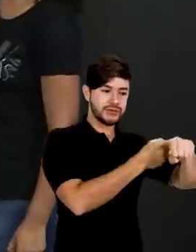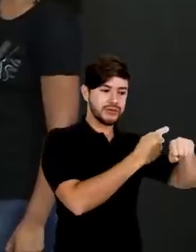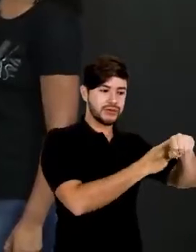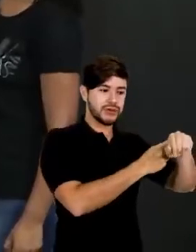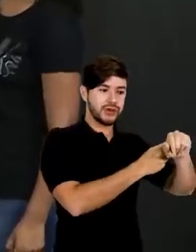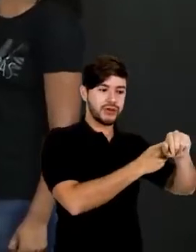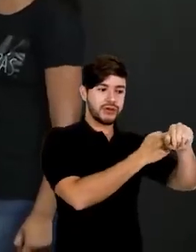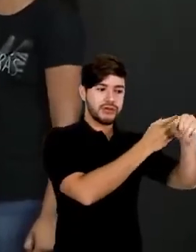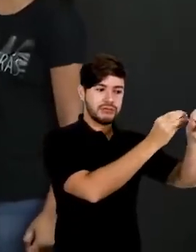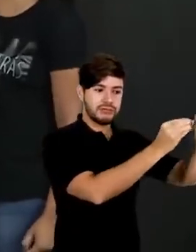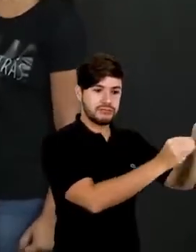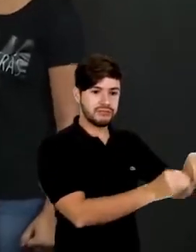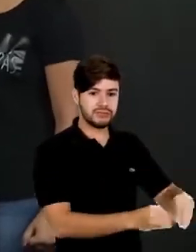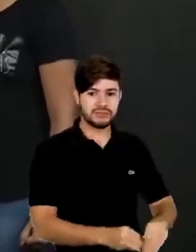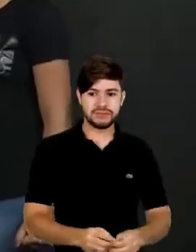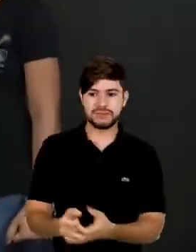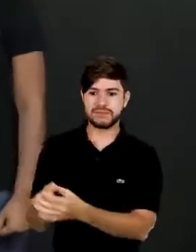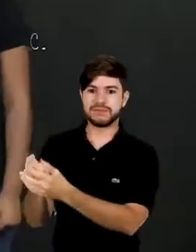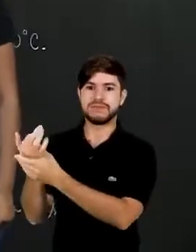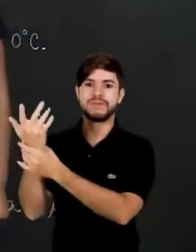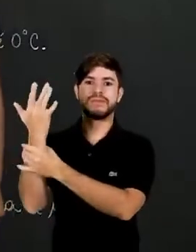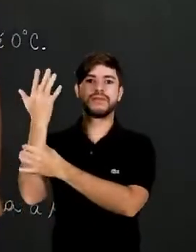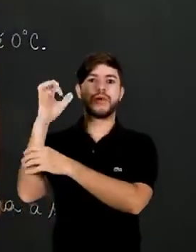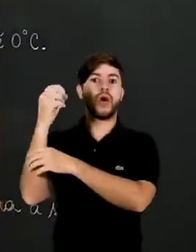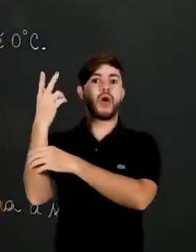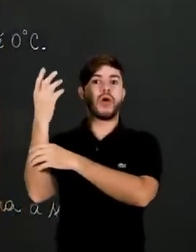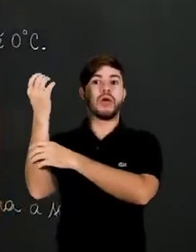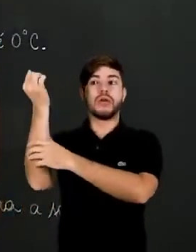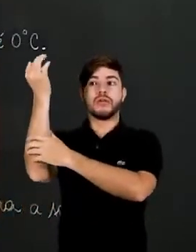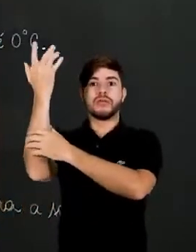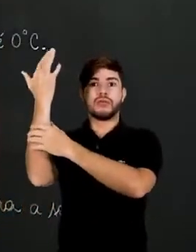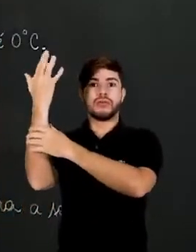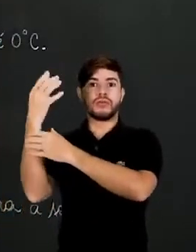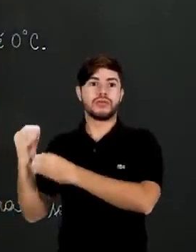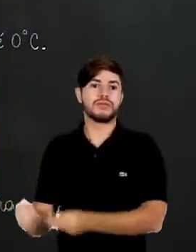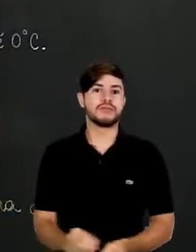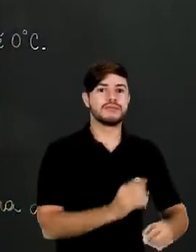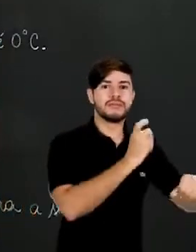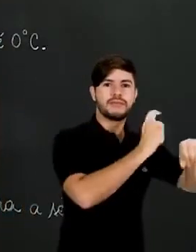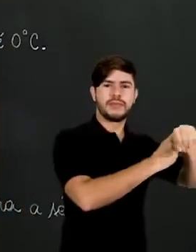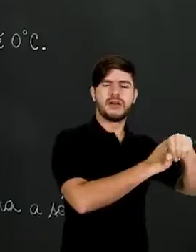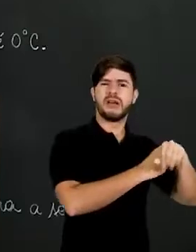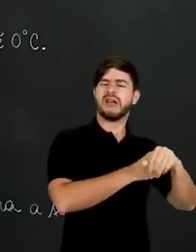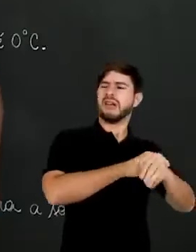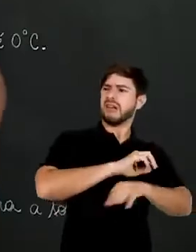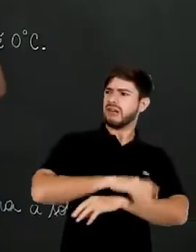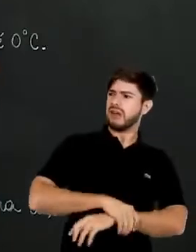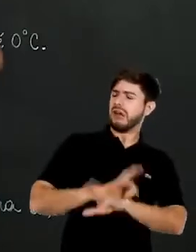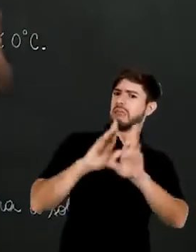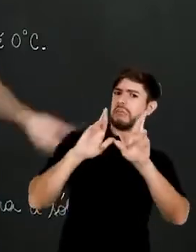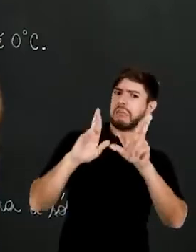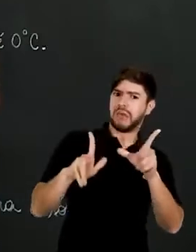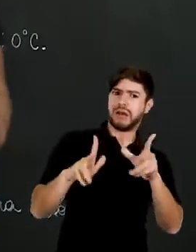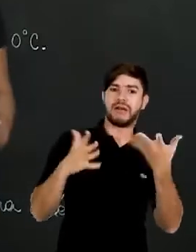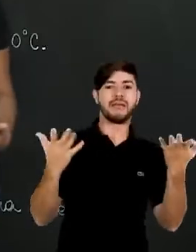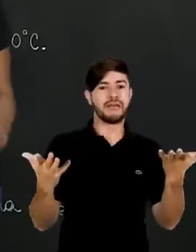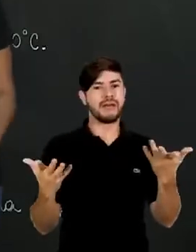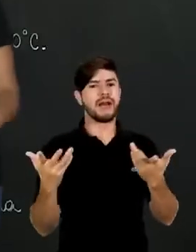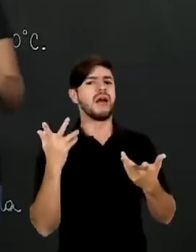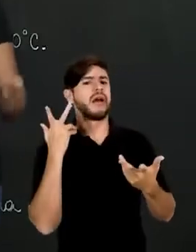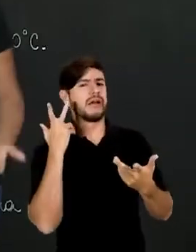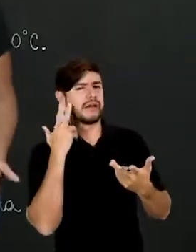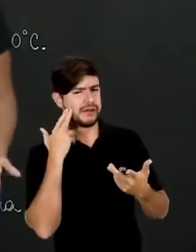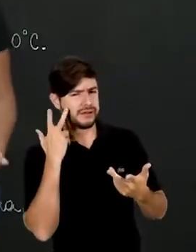para o gasoso, quanto inclusive do gasoso para o sólido. Você fala, nossa, que diferente. Pois é. É super comum,